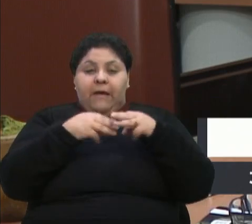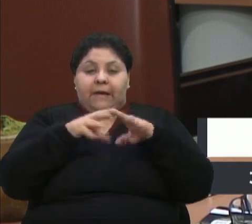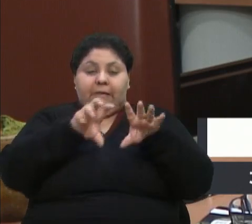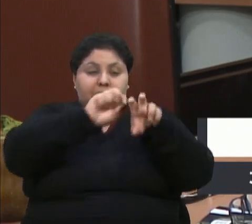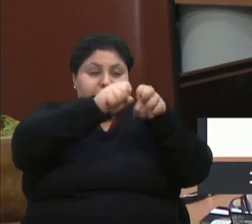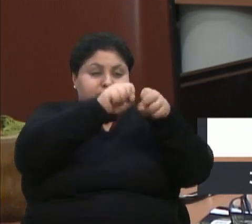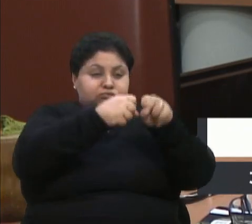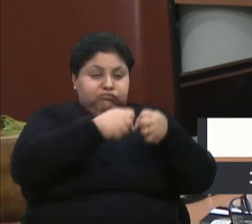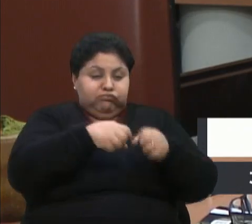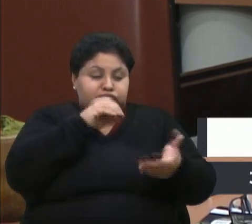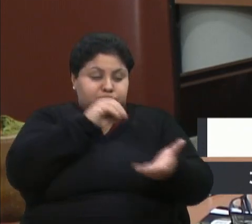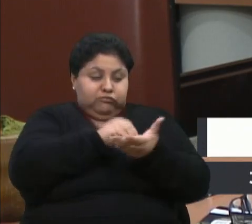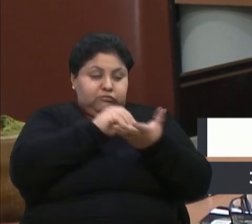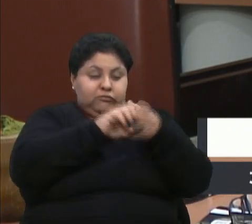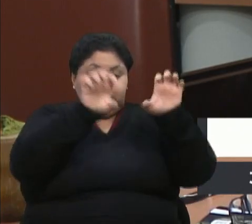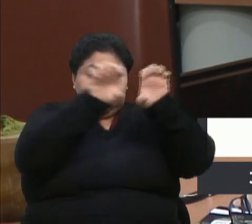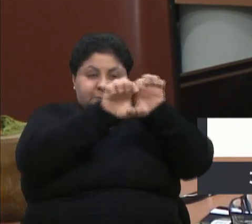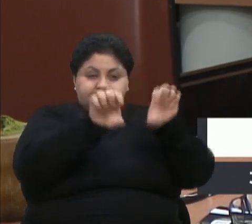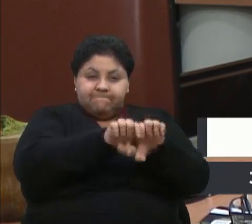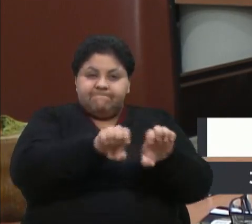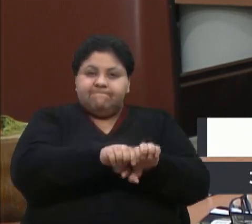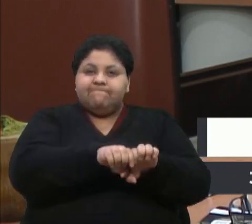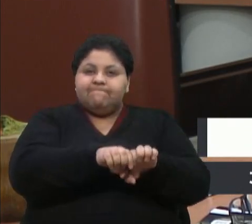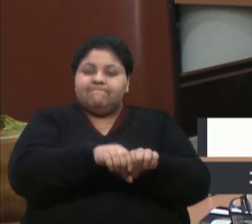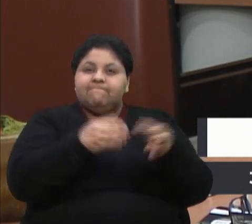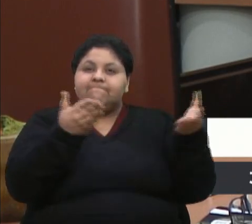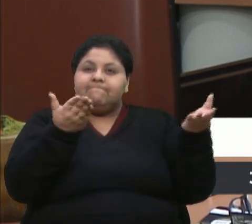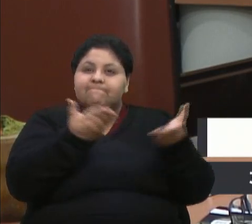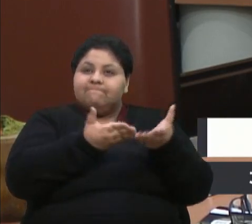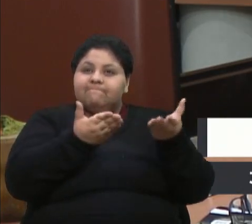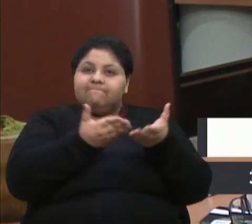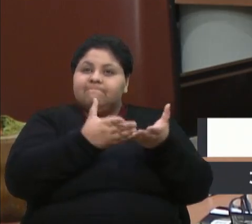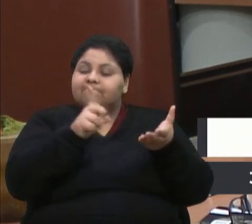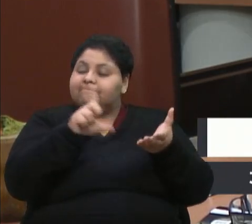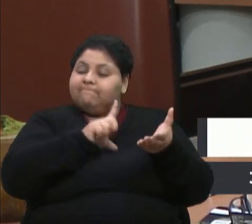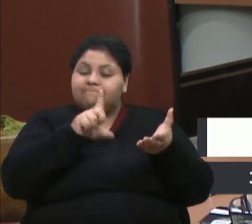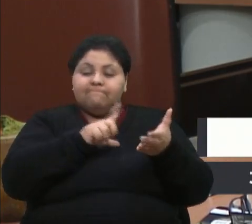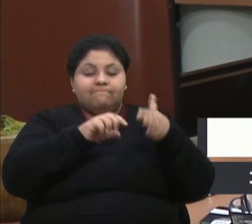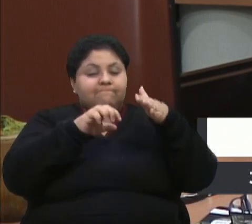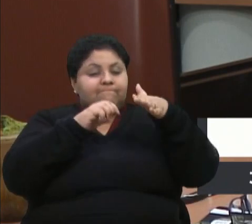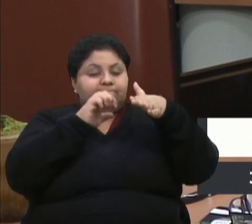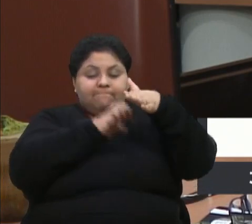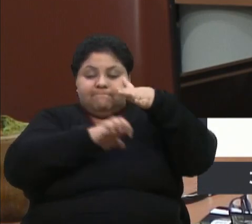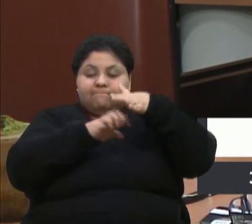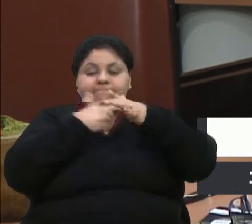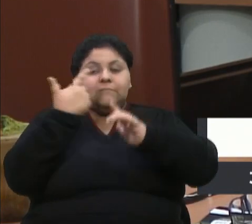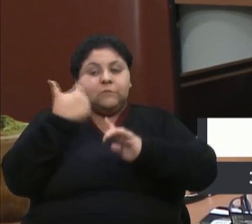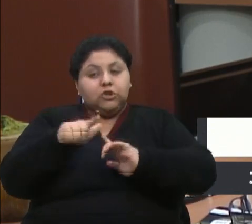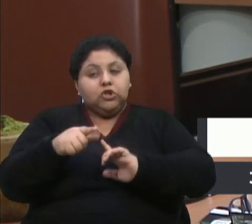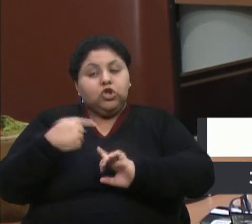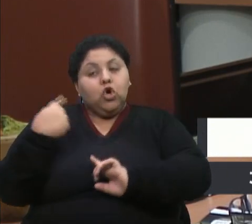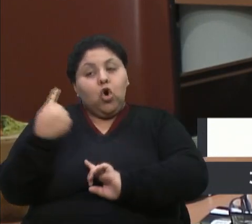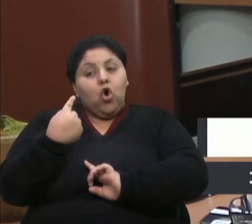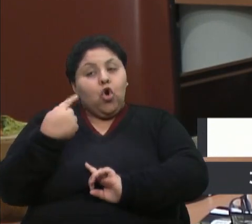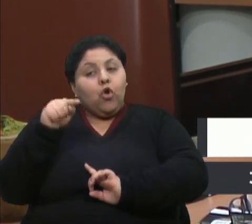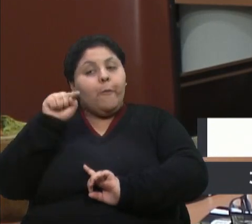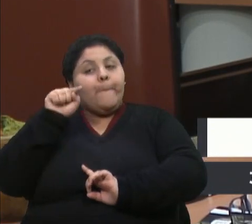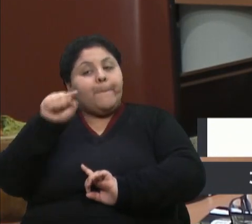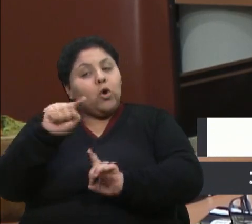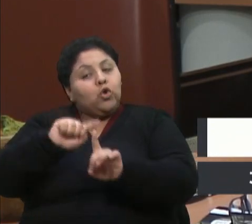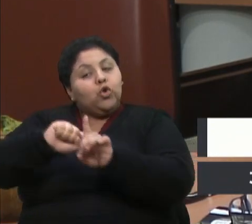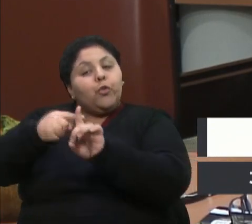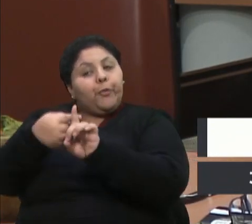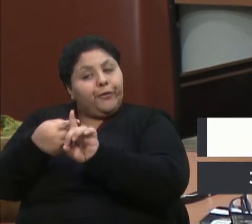foi licitado e não teve empresa de novo. Bom, o único ponto positivo da D'Ambrosio, o prefeito passou lá no